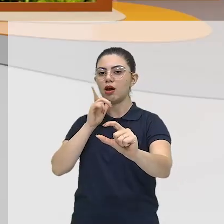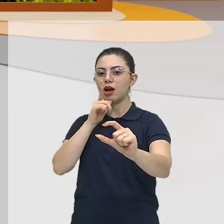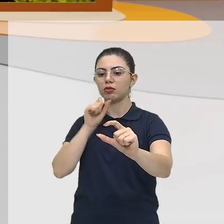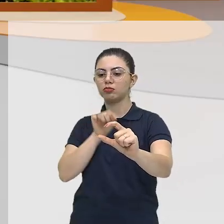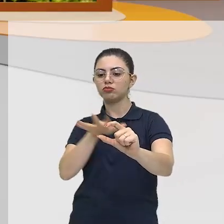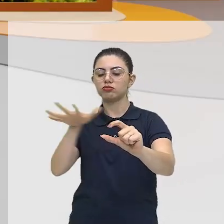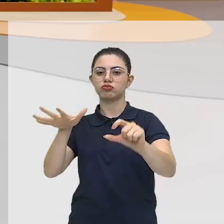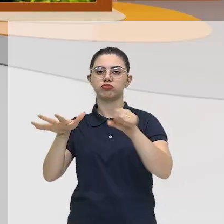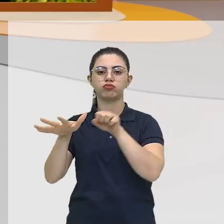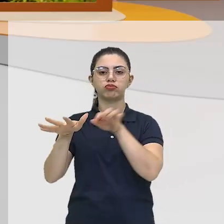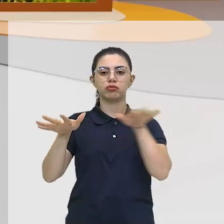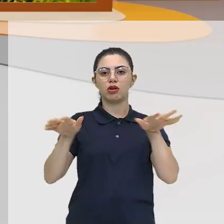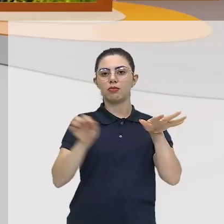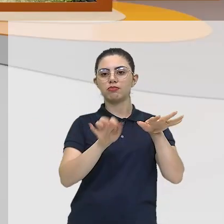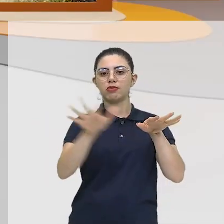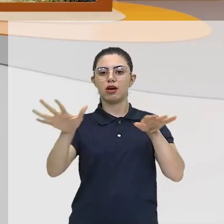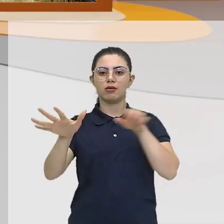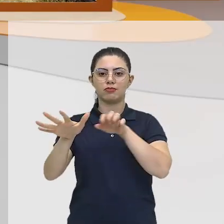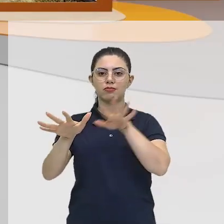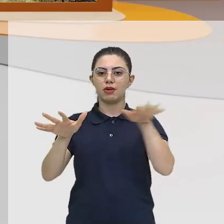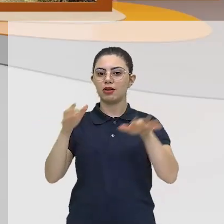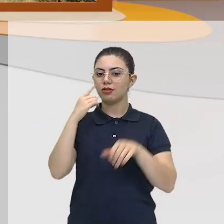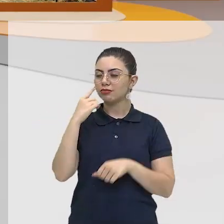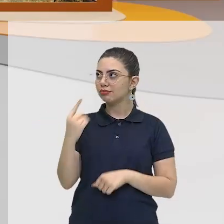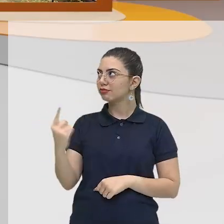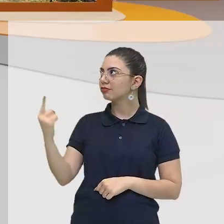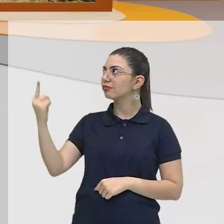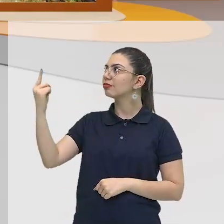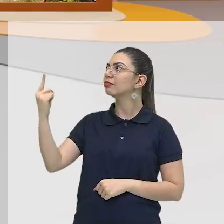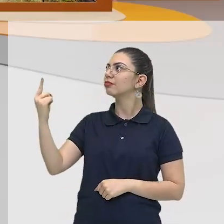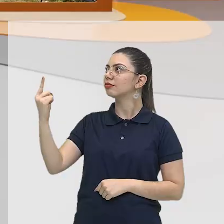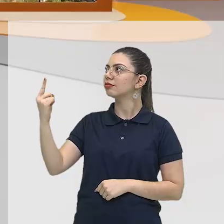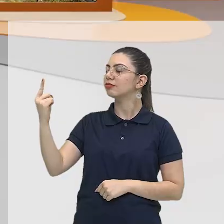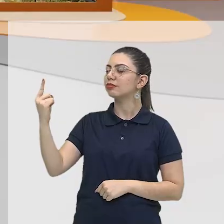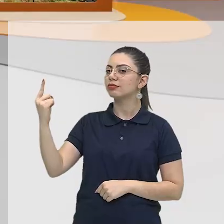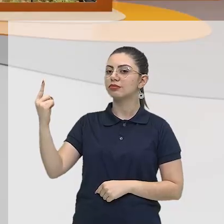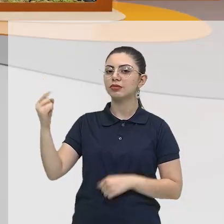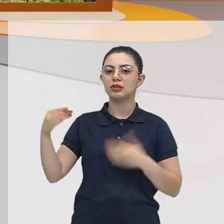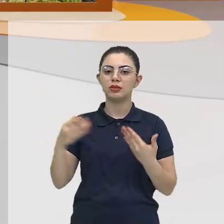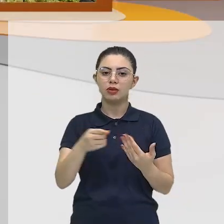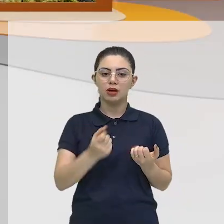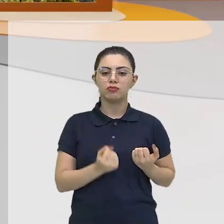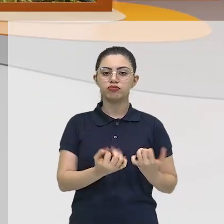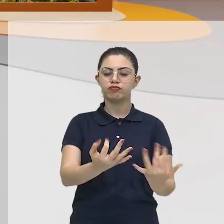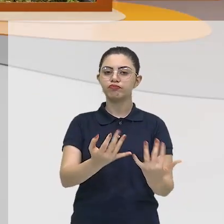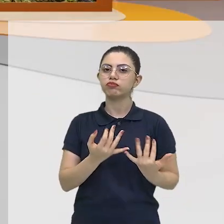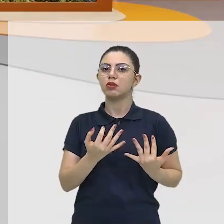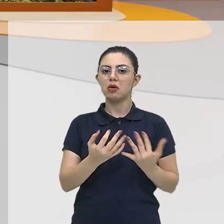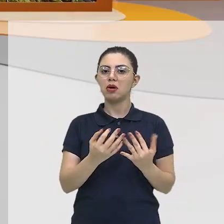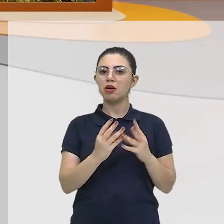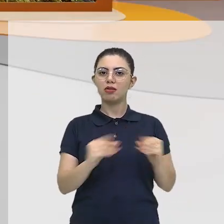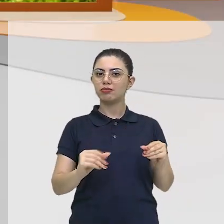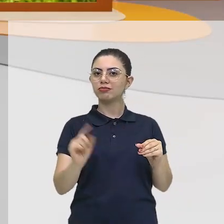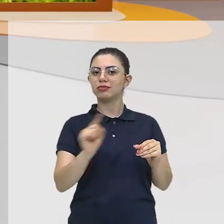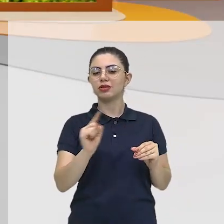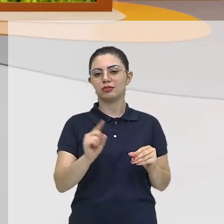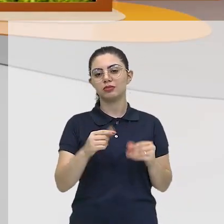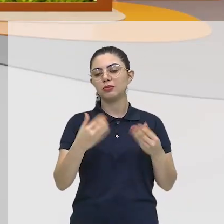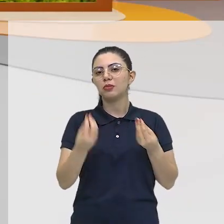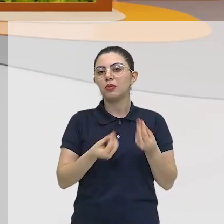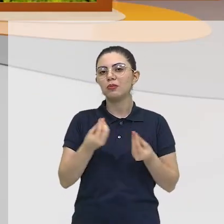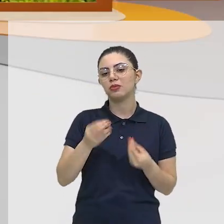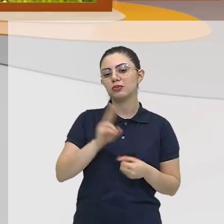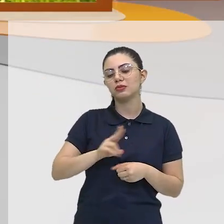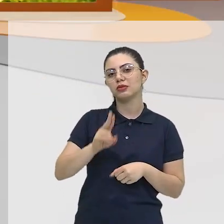também jogando a sua água, né, para não morrer aquela vegetação ali, principalmente em áreas,